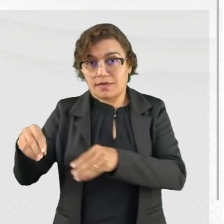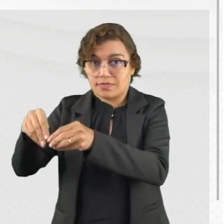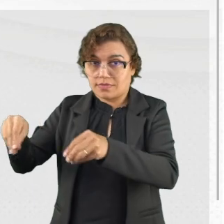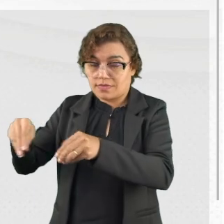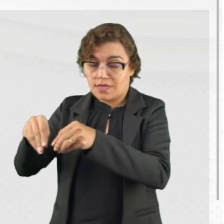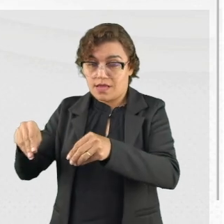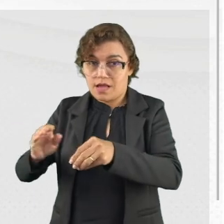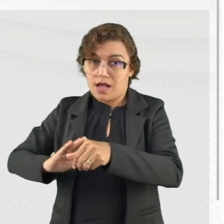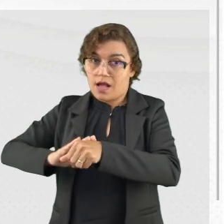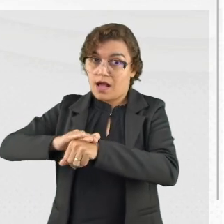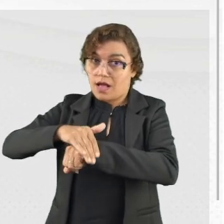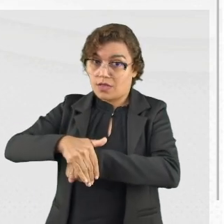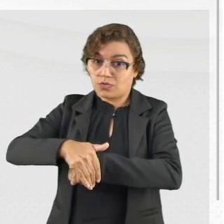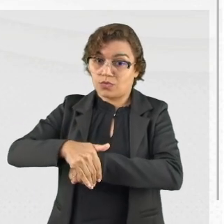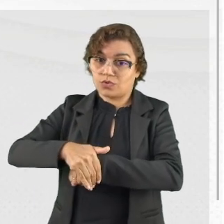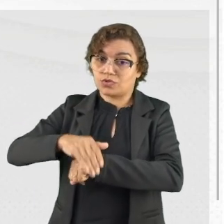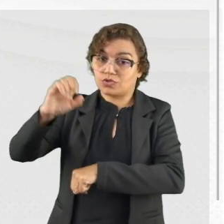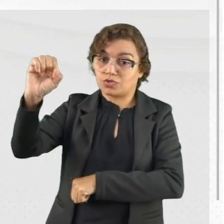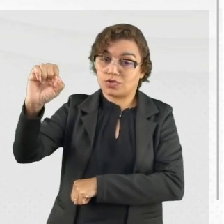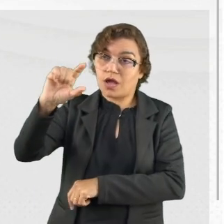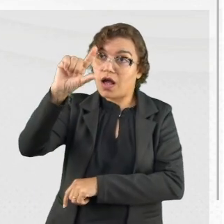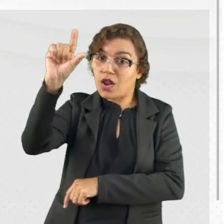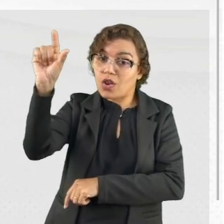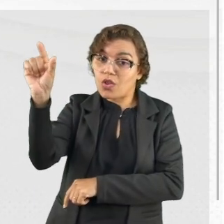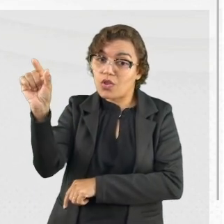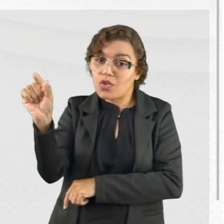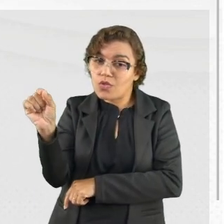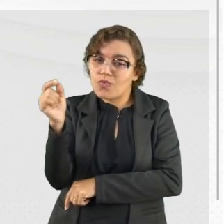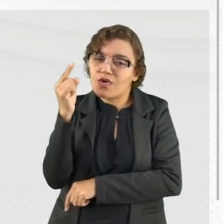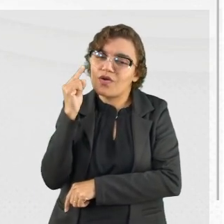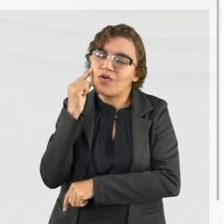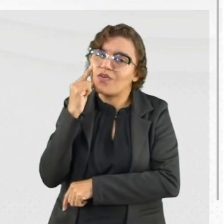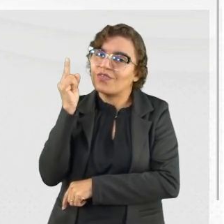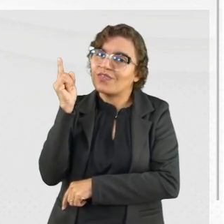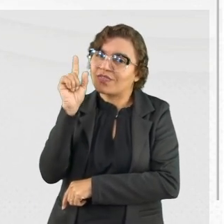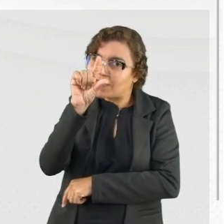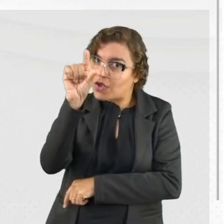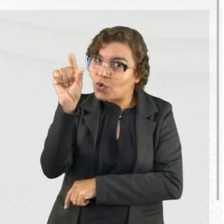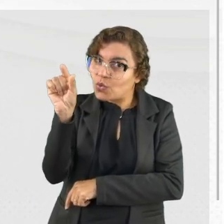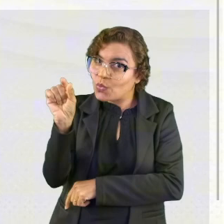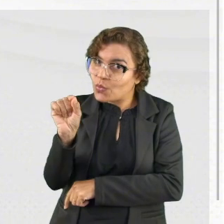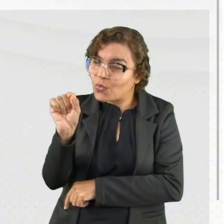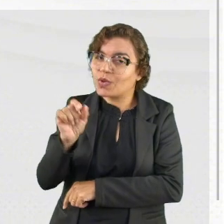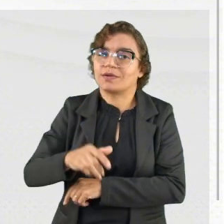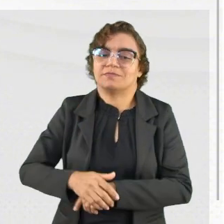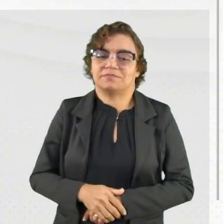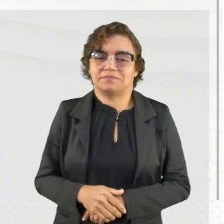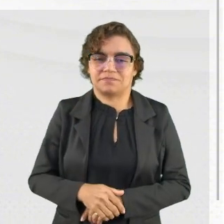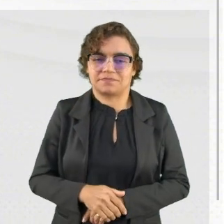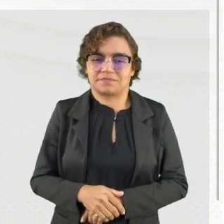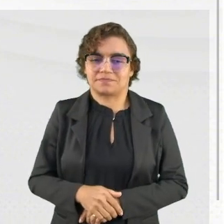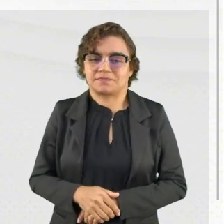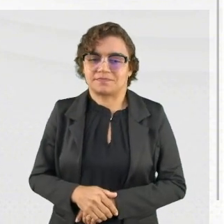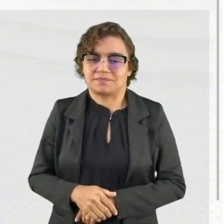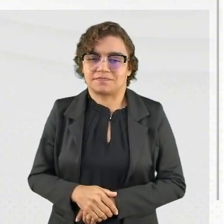Durante a noite, ó, a nossa luazinha bem aqui, ó. Uma lua